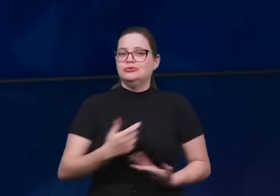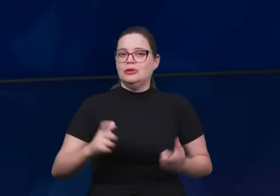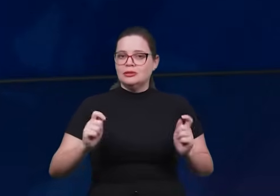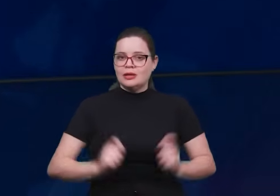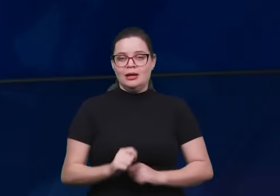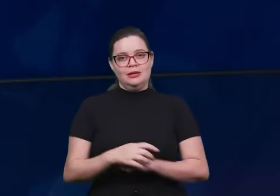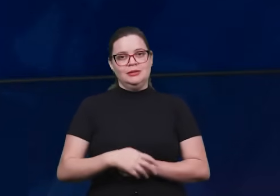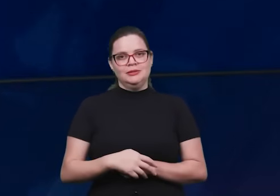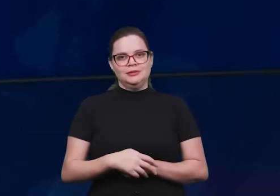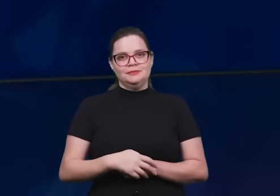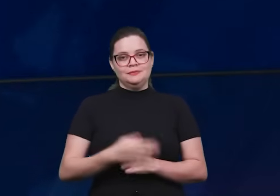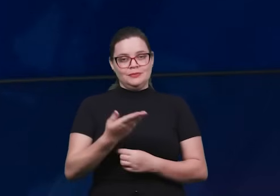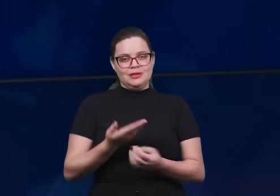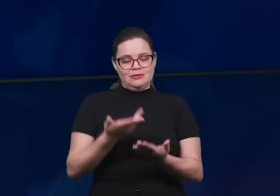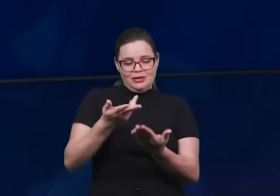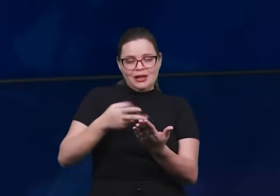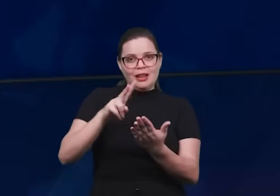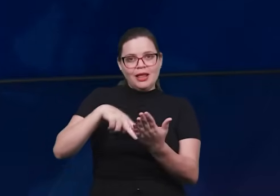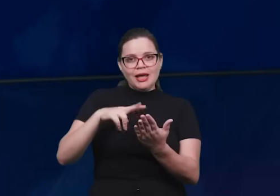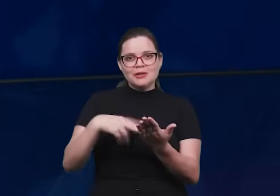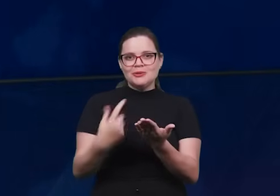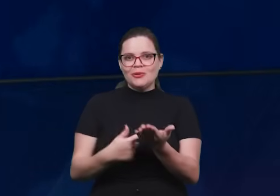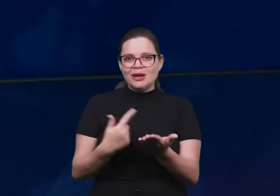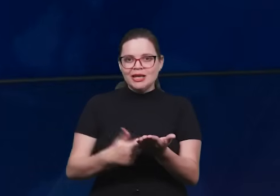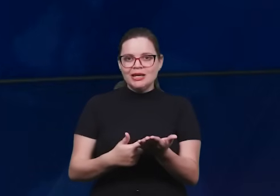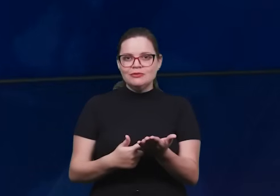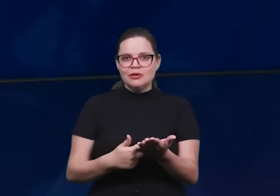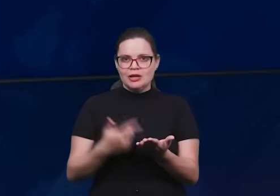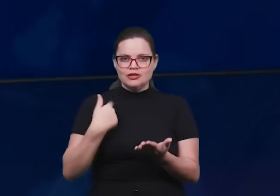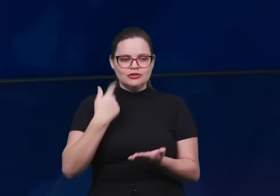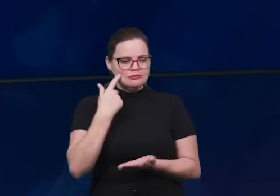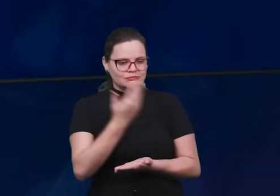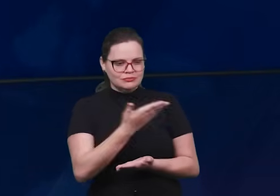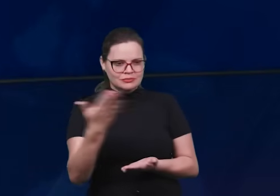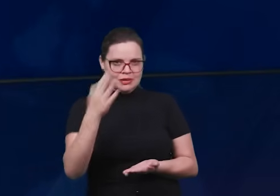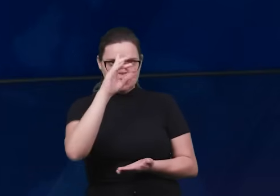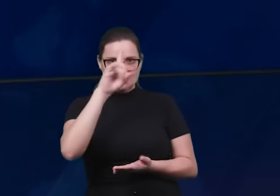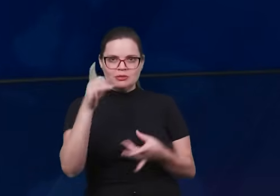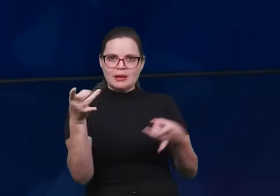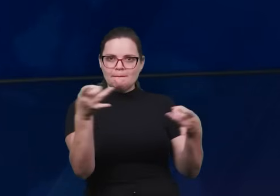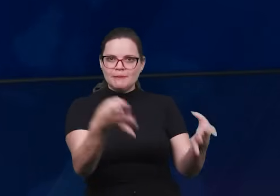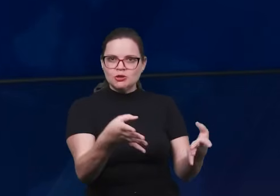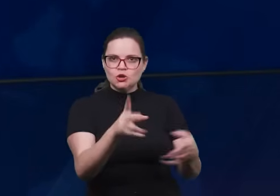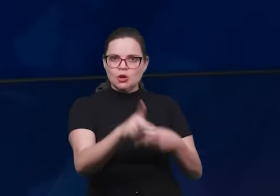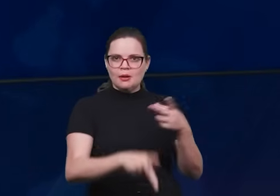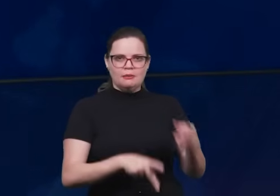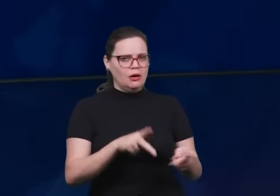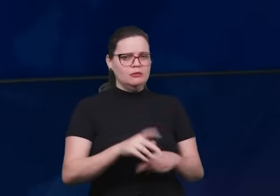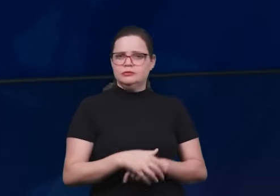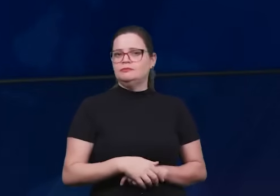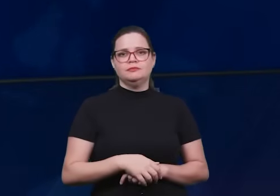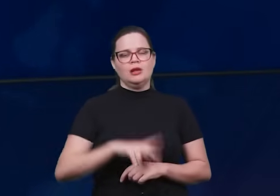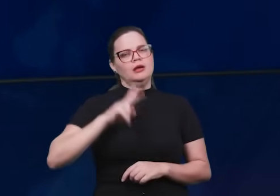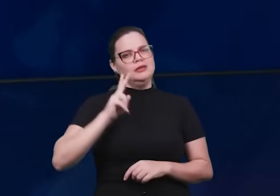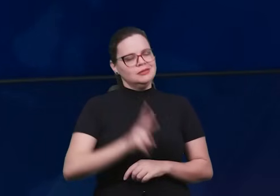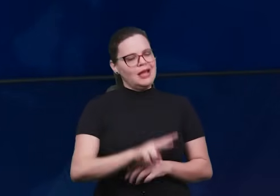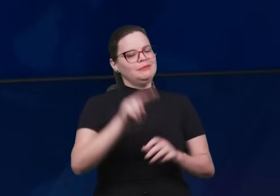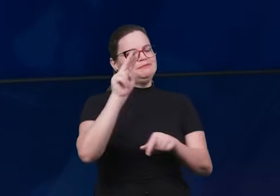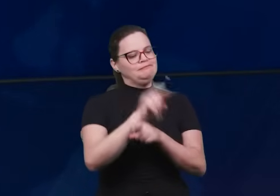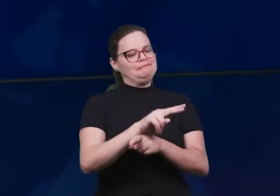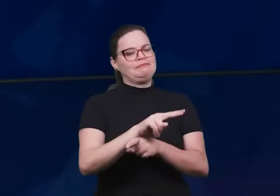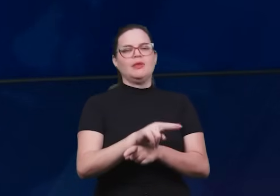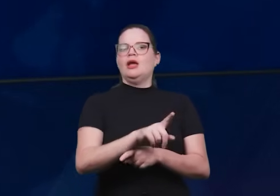Notamos neste livro como o Senhor não abandonou ali o seu povo, apesar dessa situação espiritual de